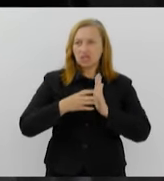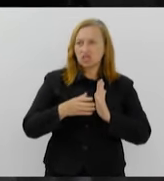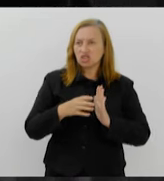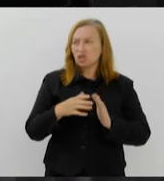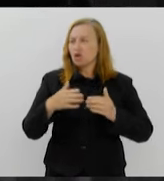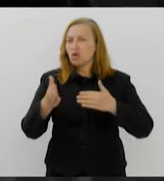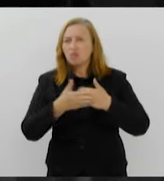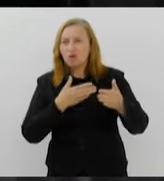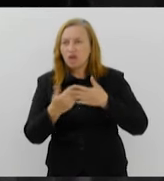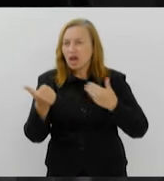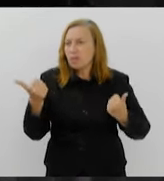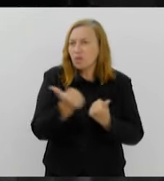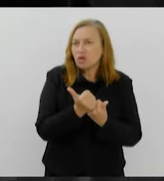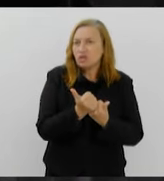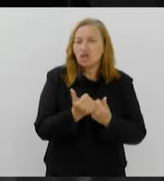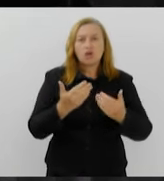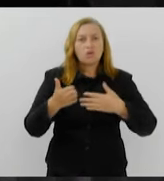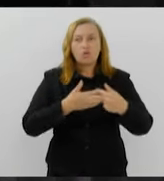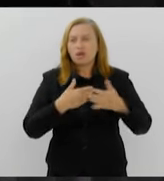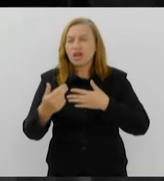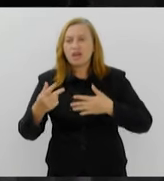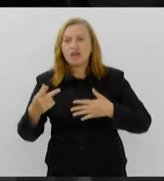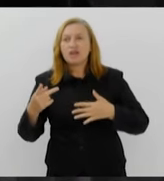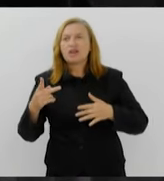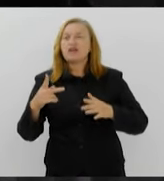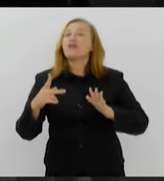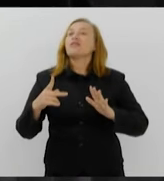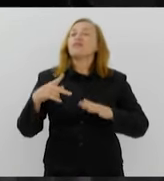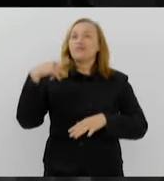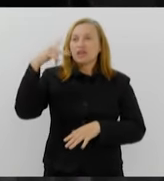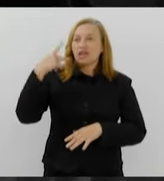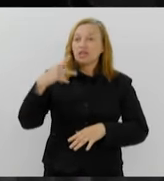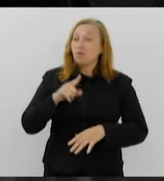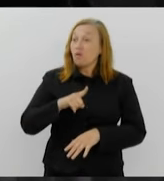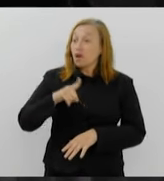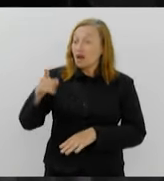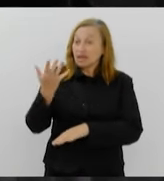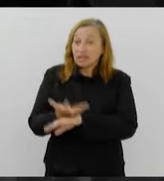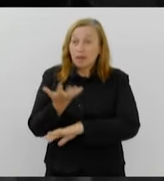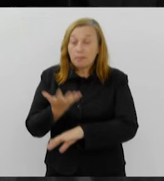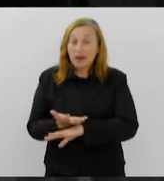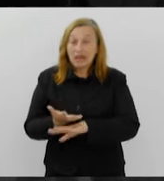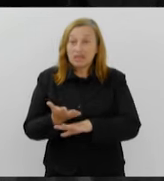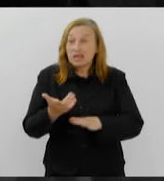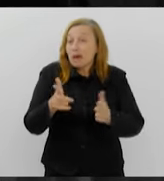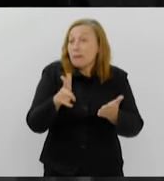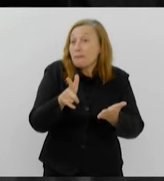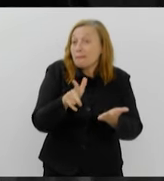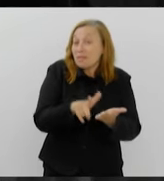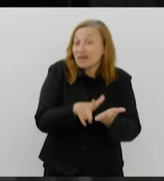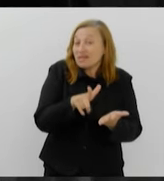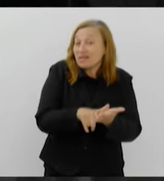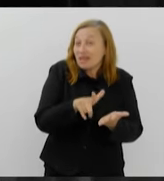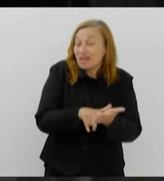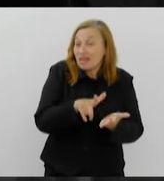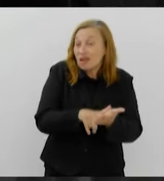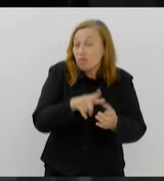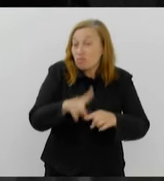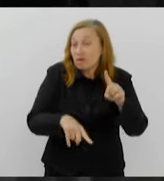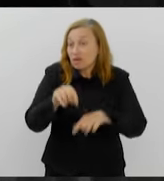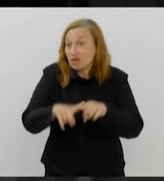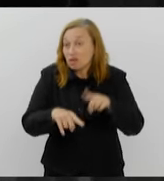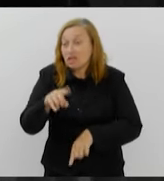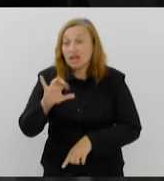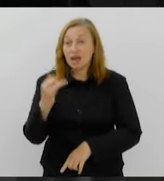qualquer candidato vereador da minha Coligação ali na praça vanhargem nenhum material de campanha eu saí da minha casa dirigindo o